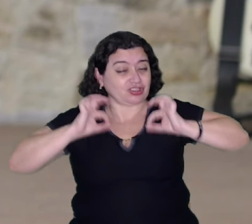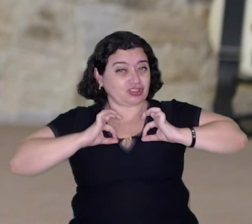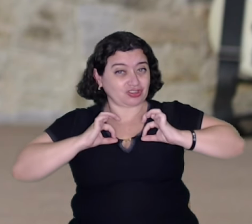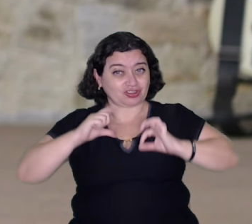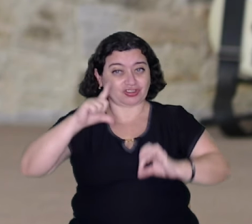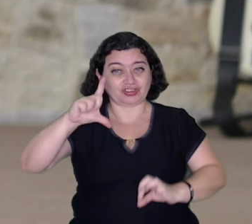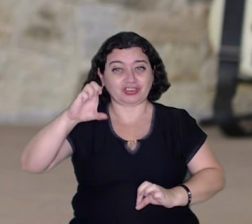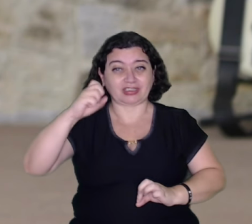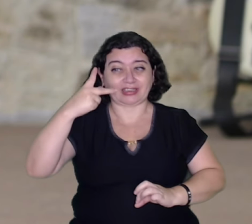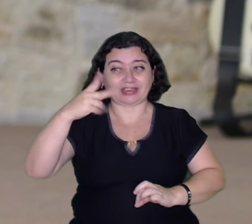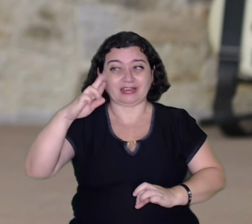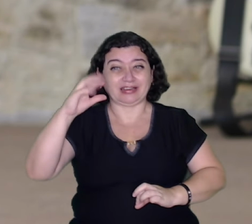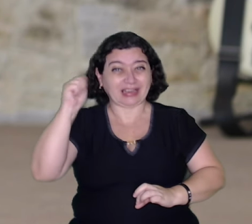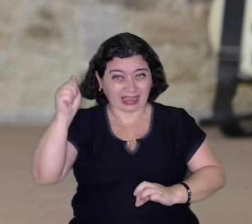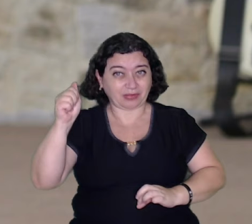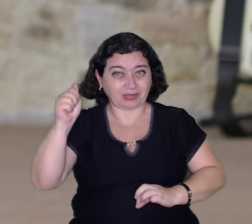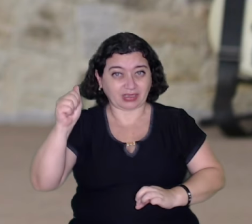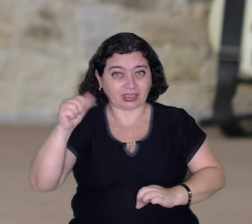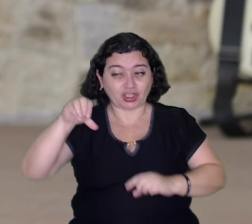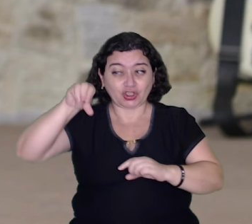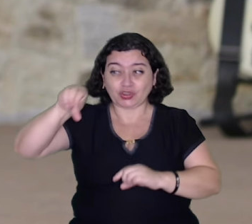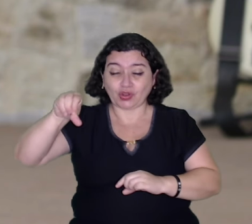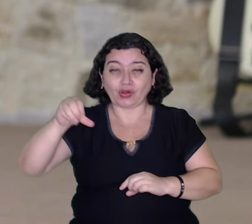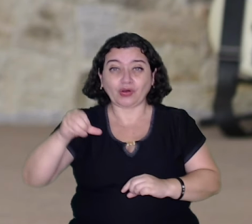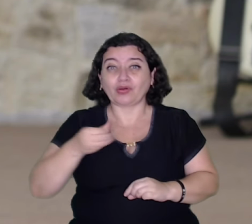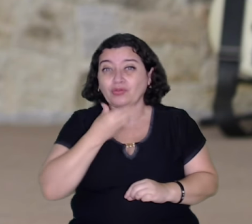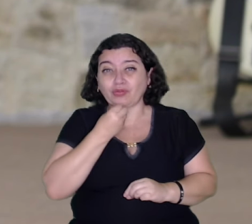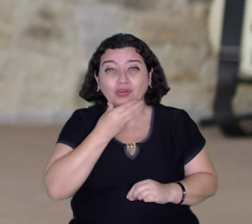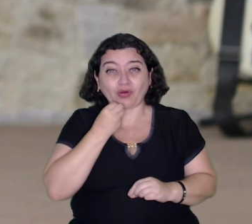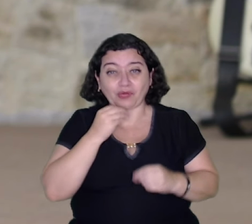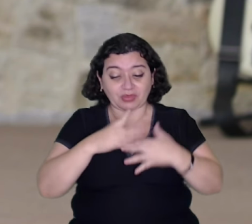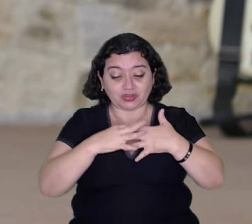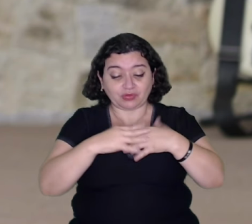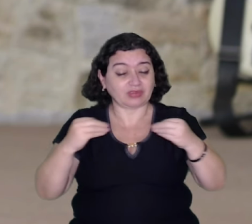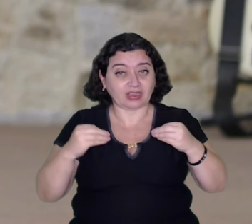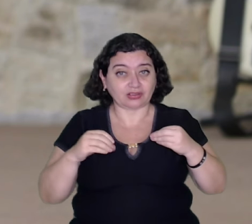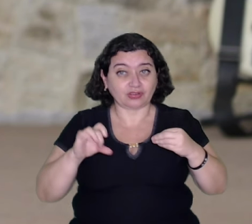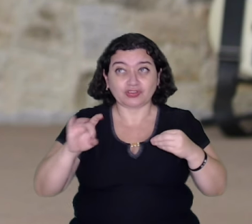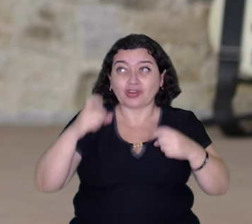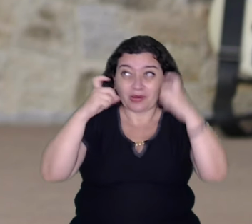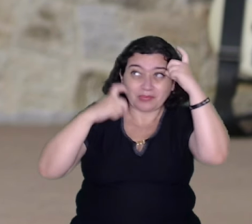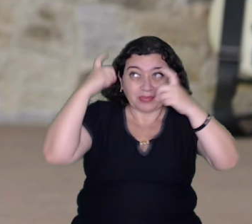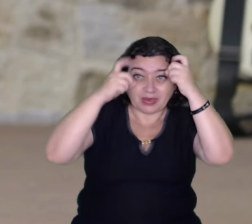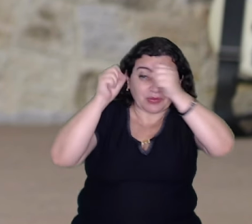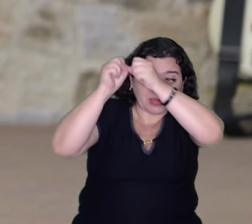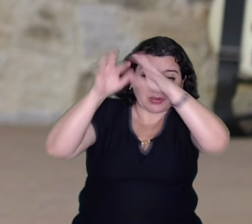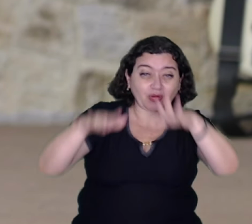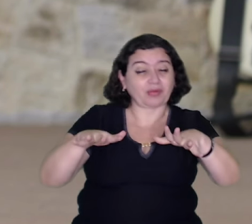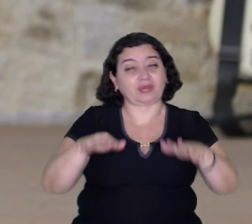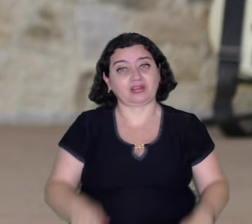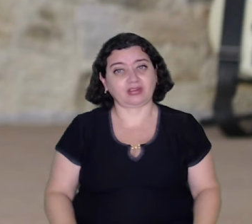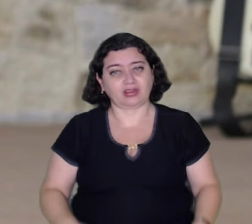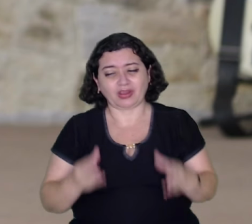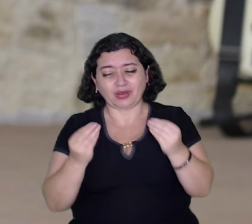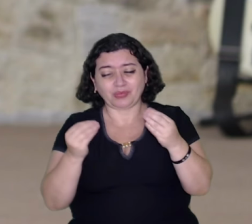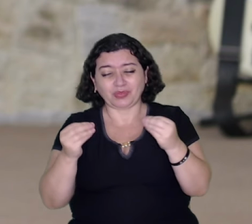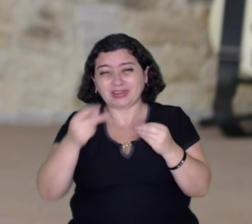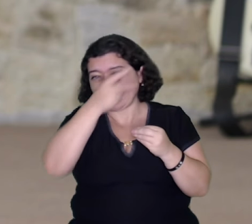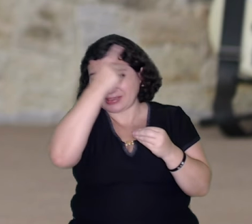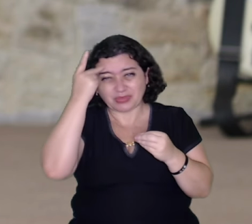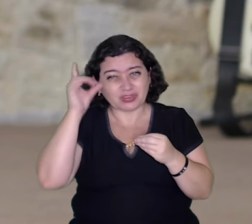aparentemente eles só se preocuparam com a bênção, Quantas pessoas estão preocupadas apenas